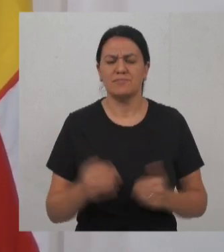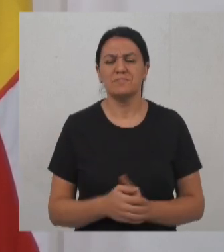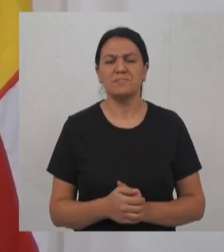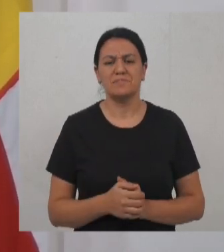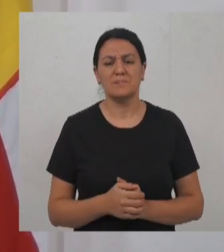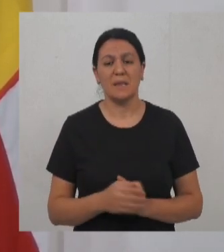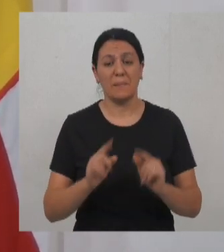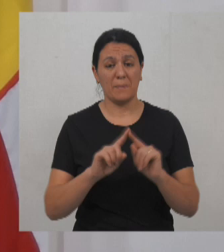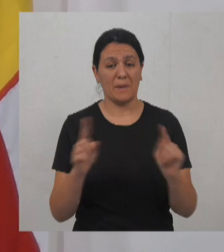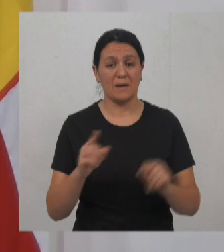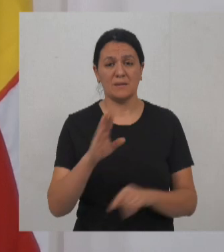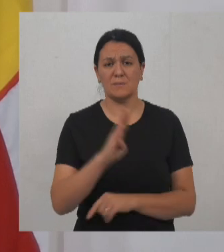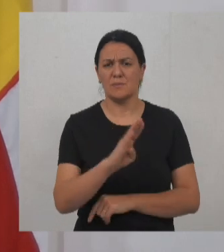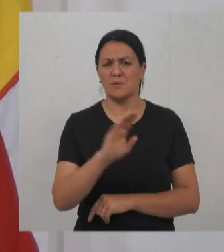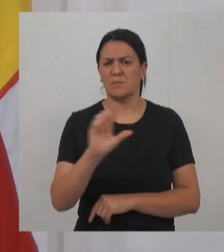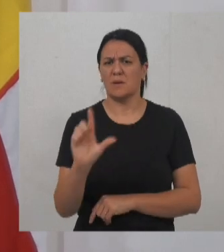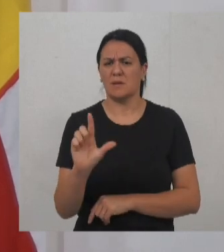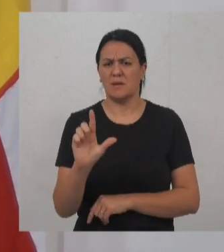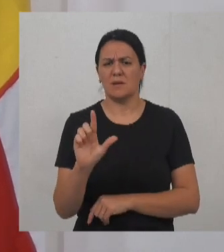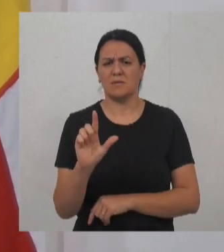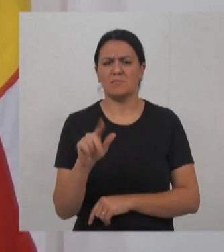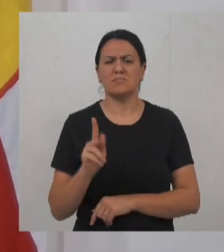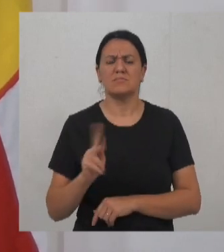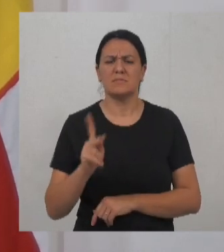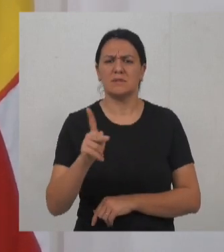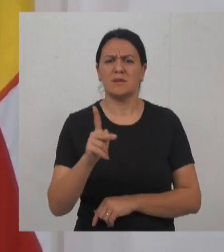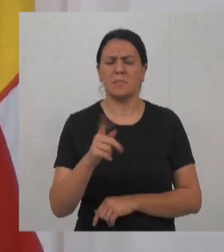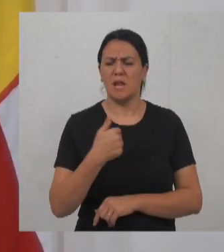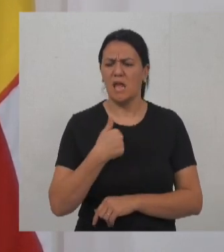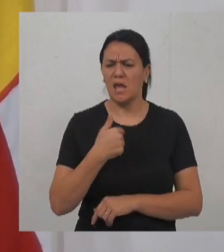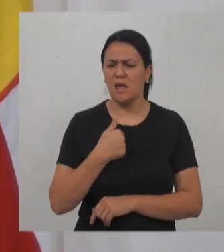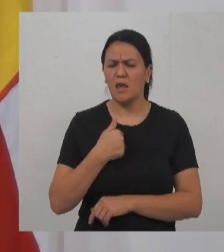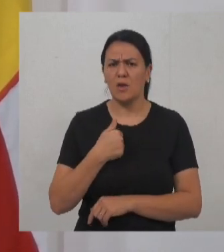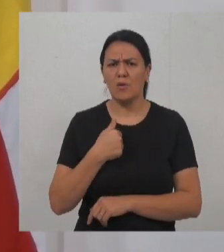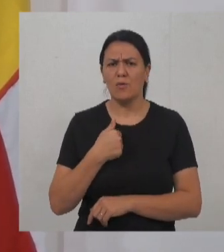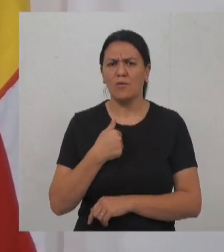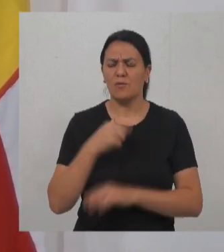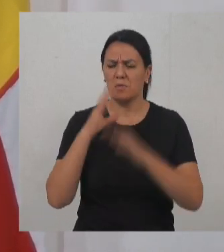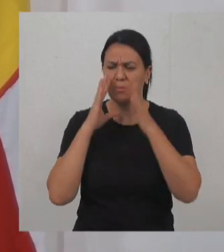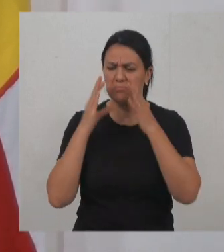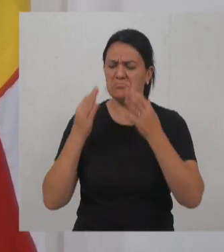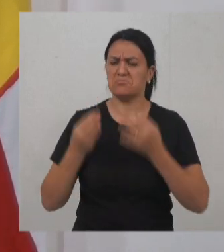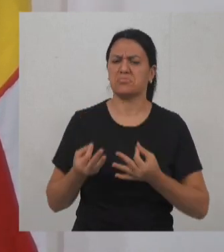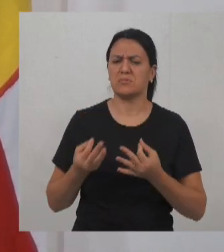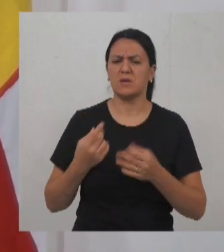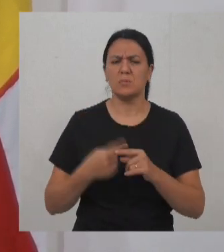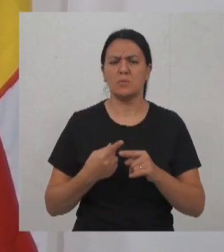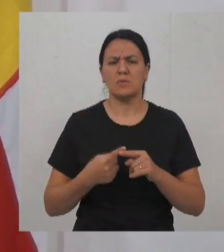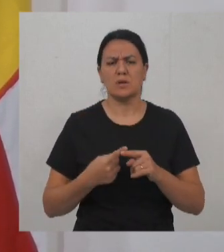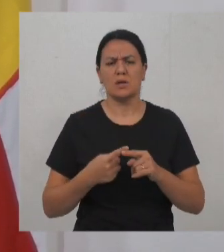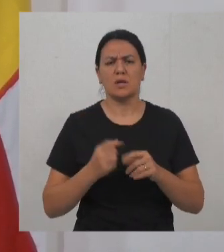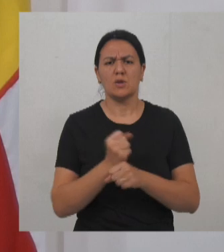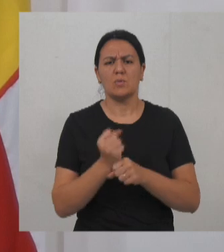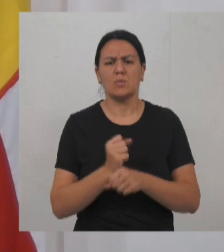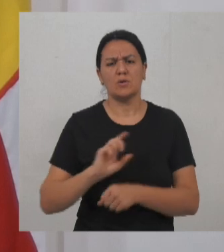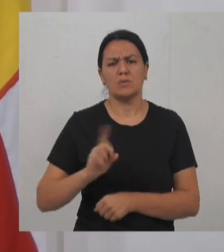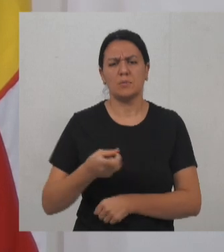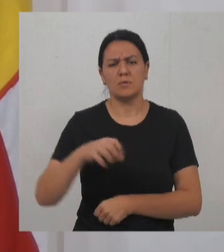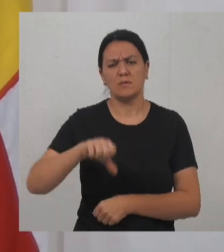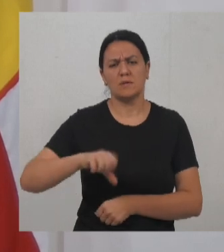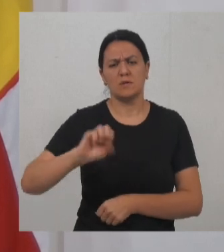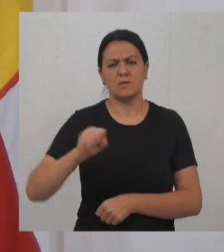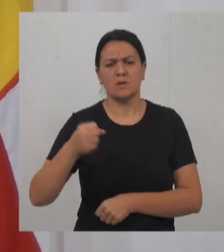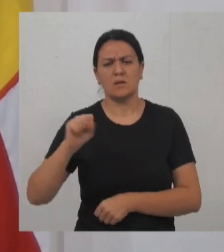Blumenau nunca me deixa de surpreender. Eu, em 88, prefeito, quando estive aqui, fui